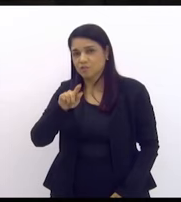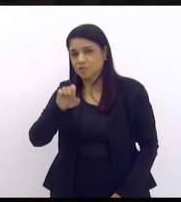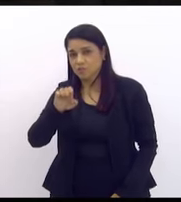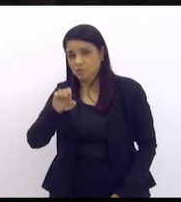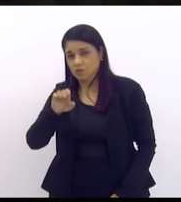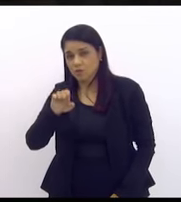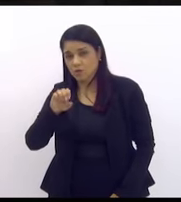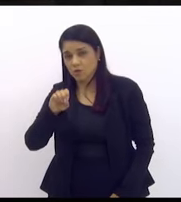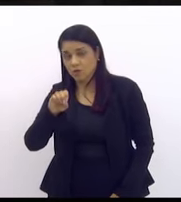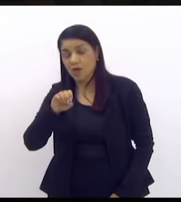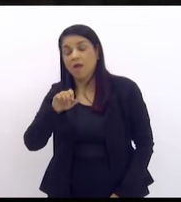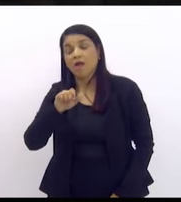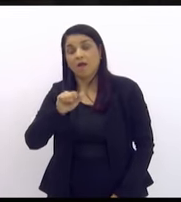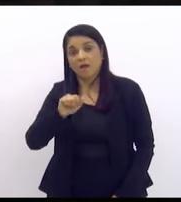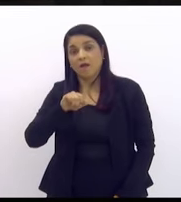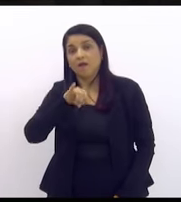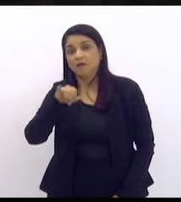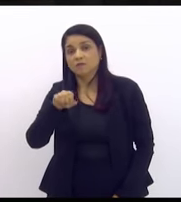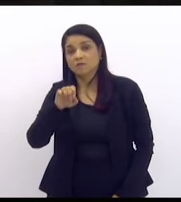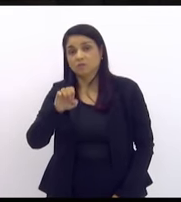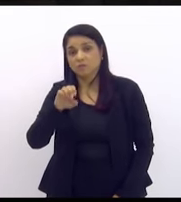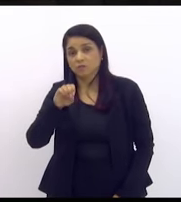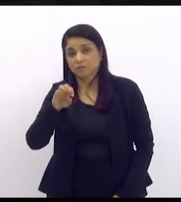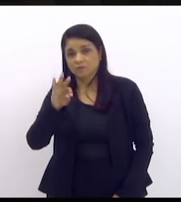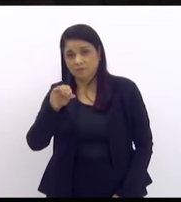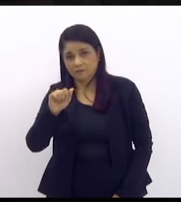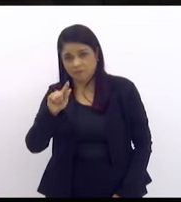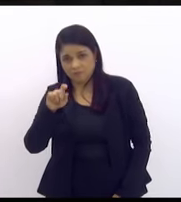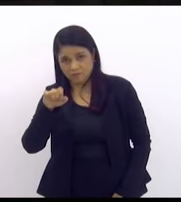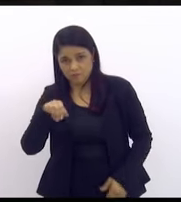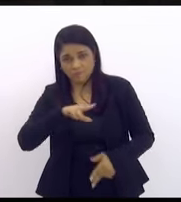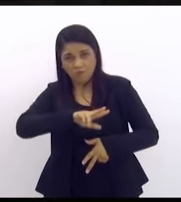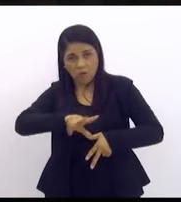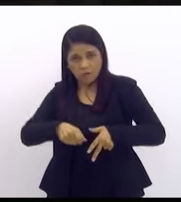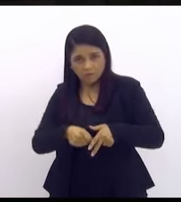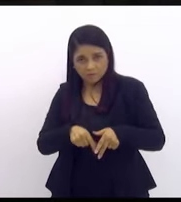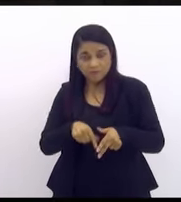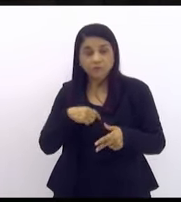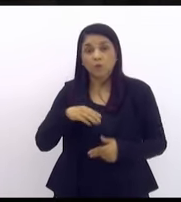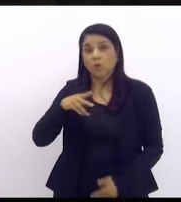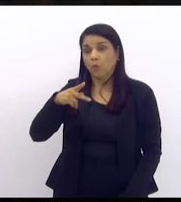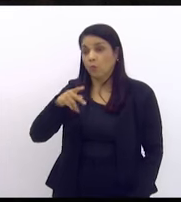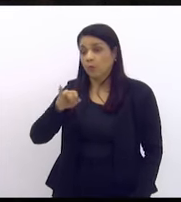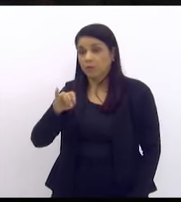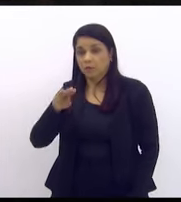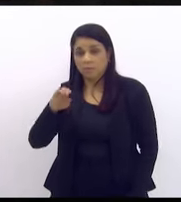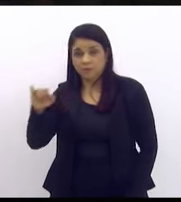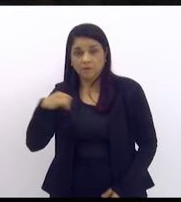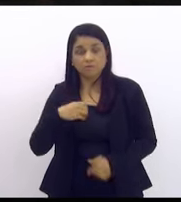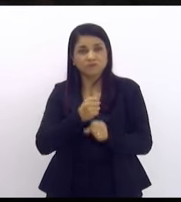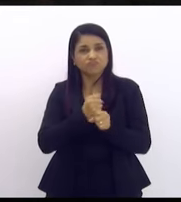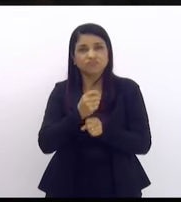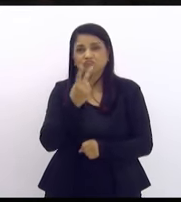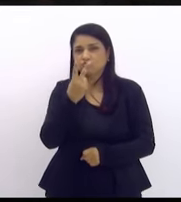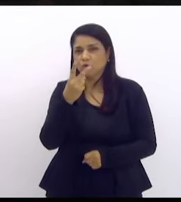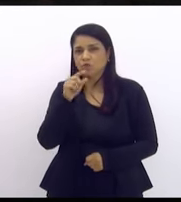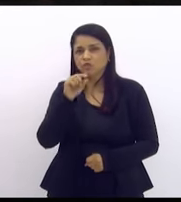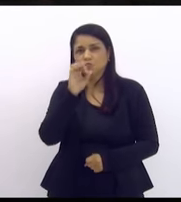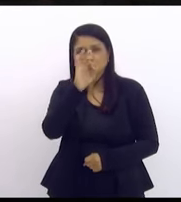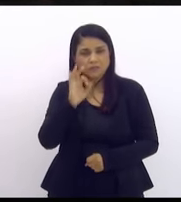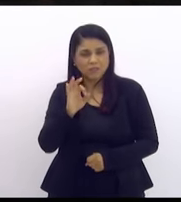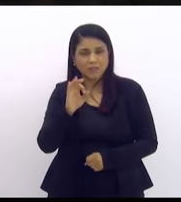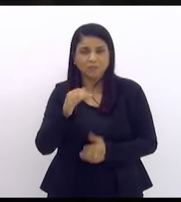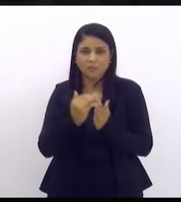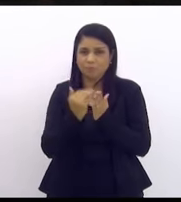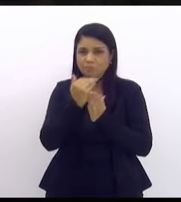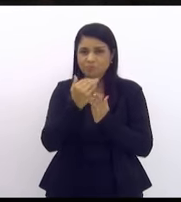juros sobre juros. Para a gente pensar, o PIB do nosso país, nos últimos anos, cresceu pouco mais de 2%. o do